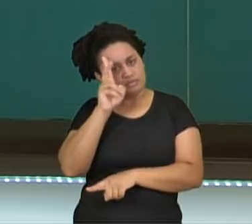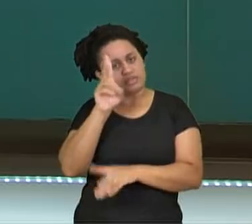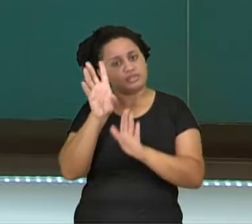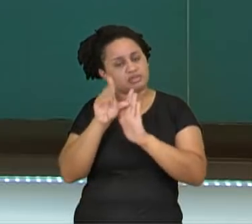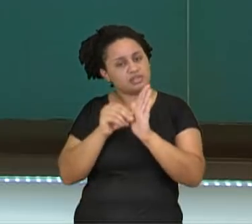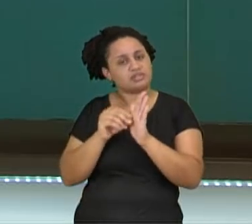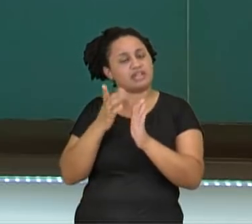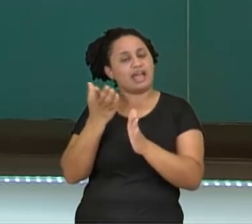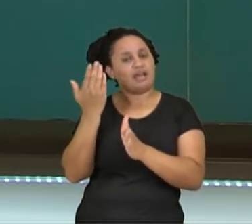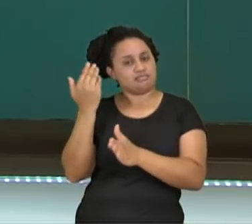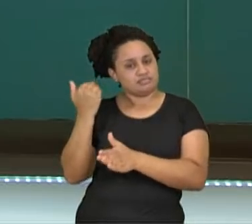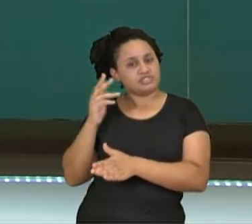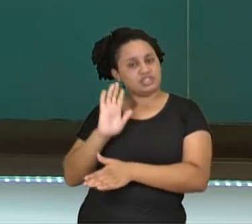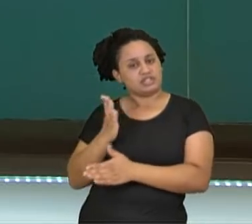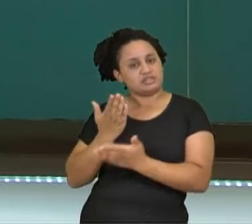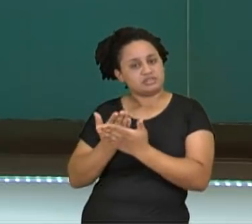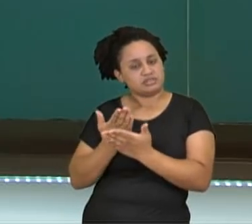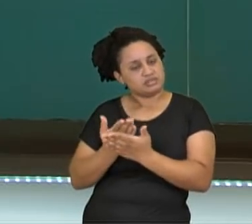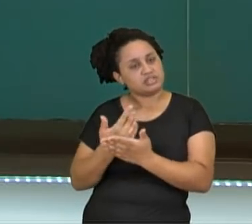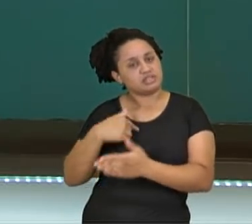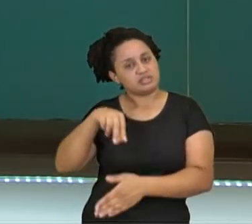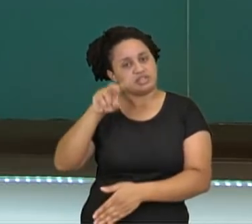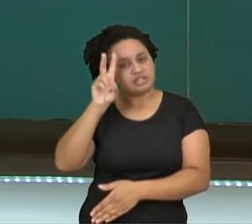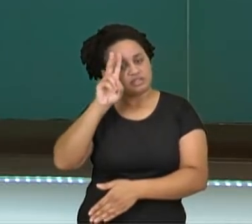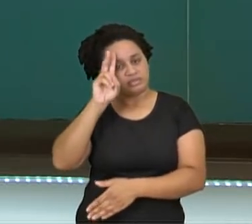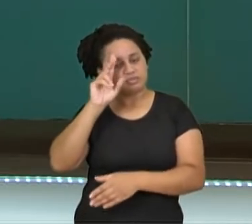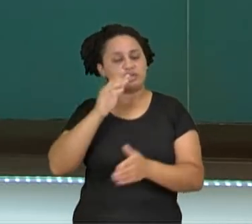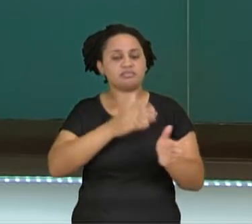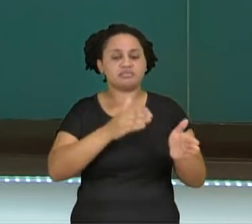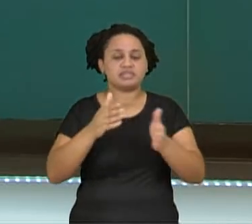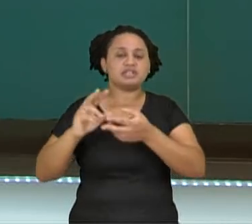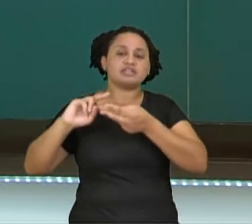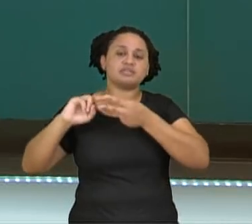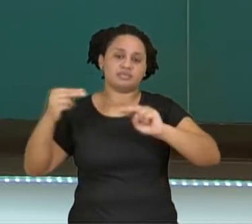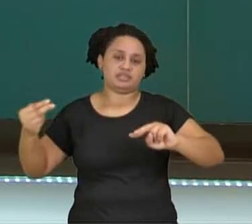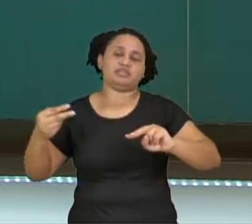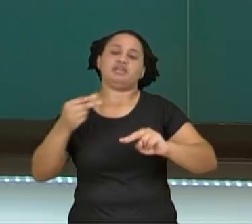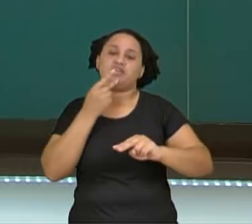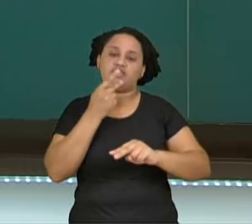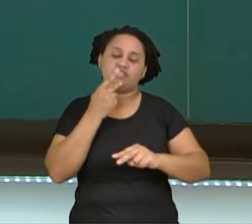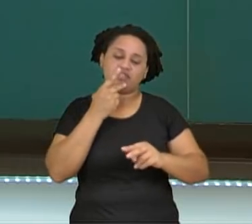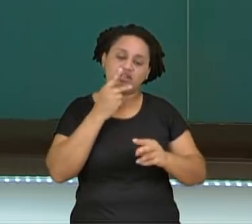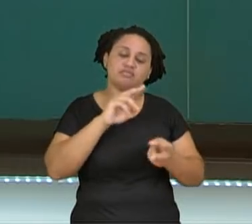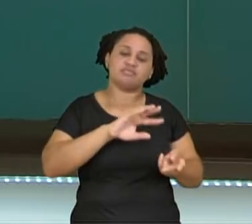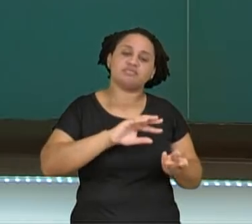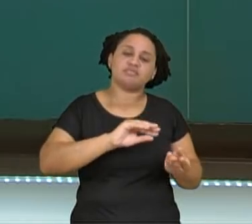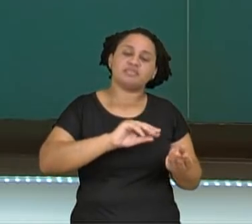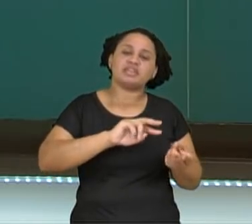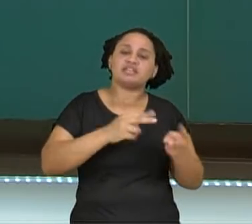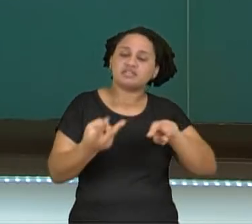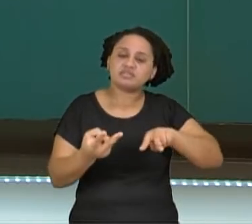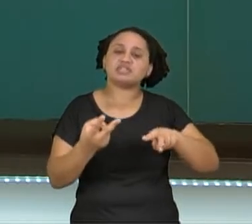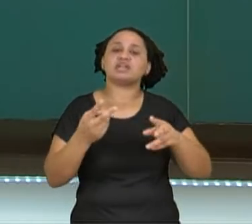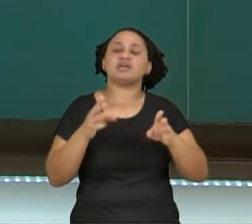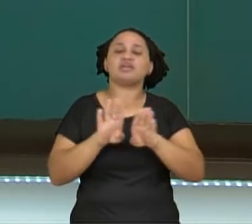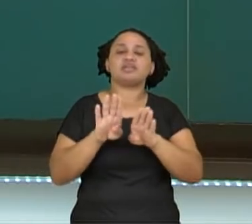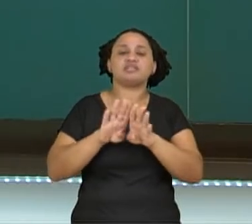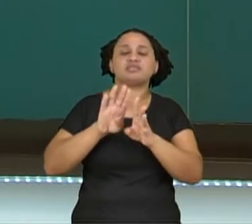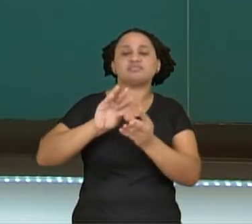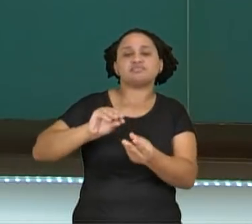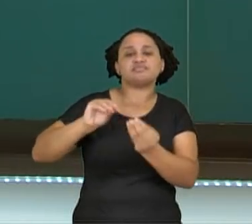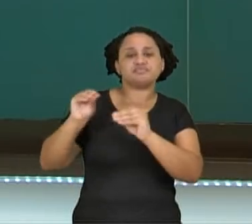Então, a gente recordou o processo de síntese proteica. Falou um pouco da transcrição a partir do DNA, falou também da tradução para formar as